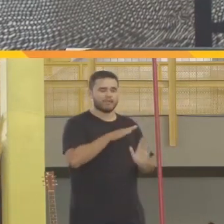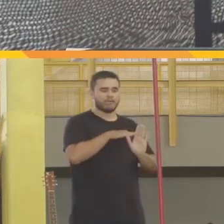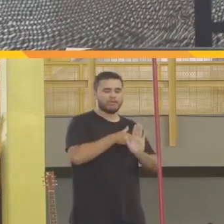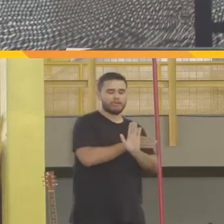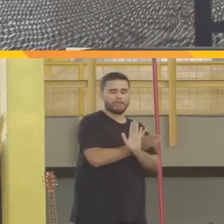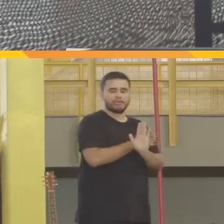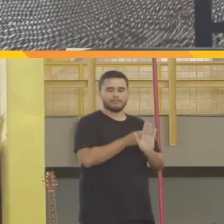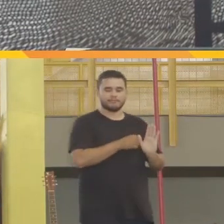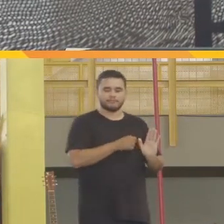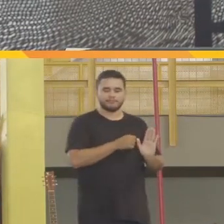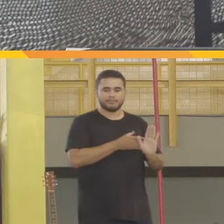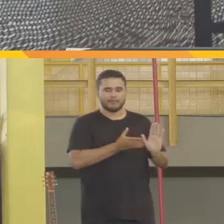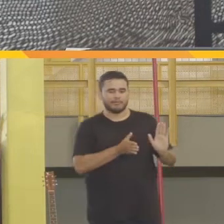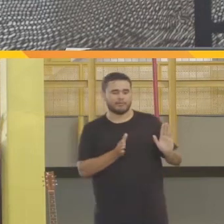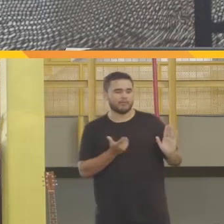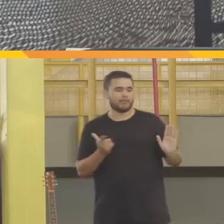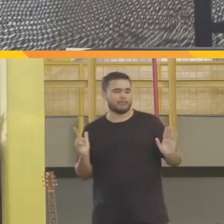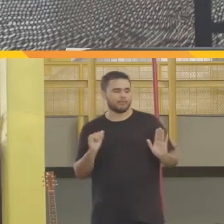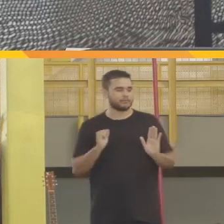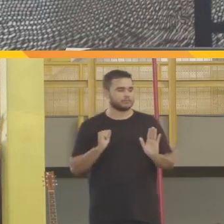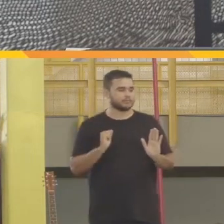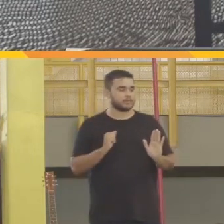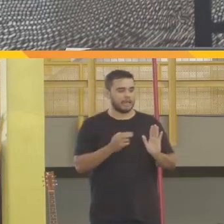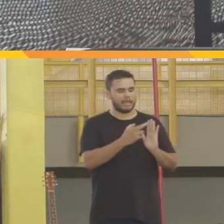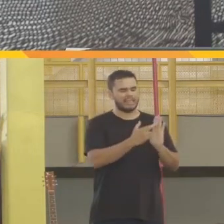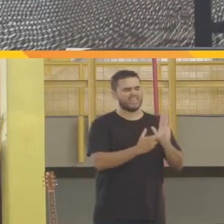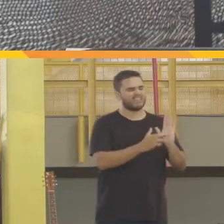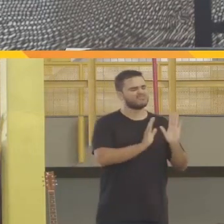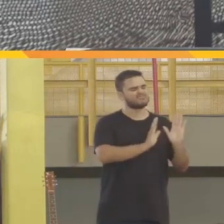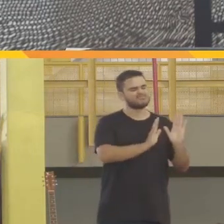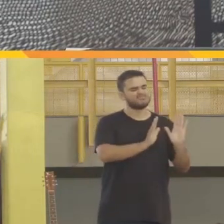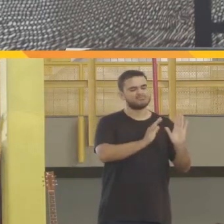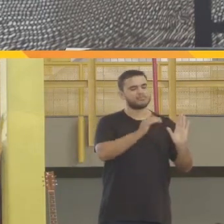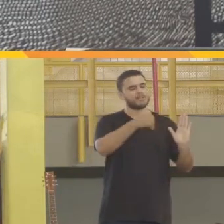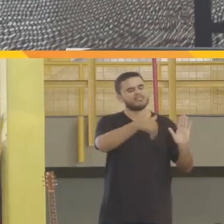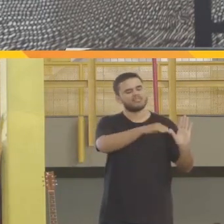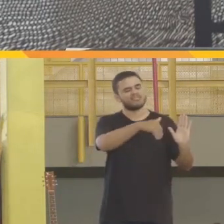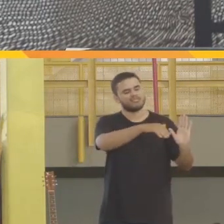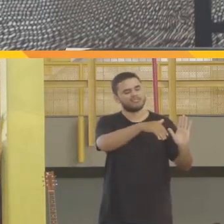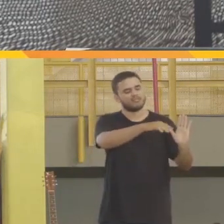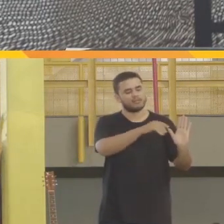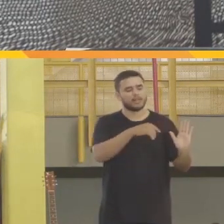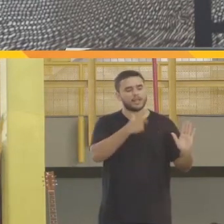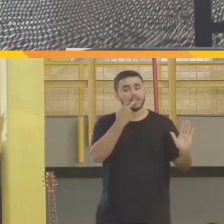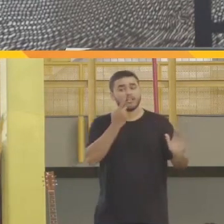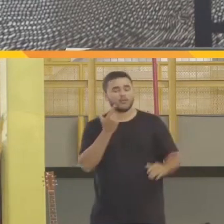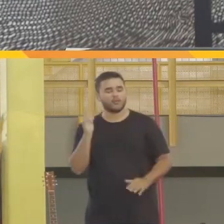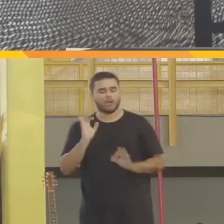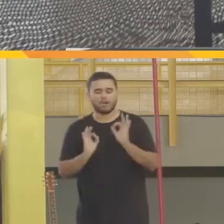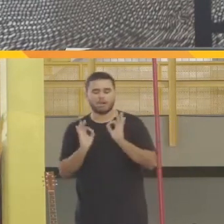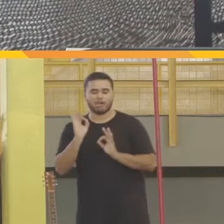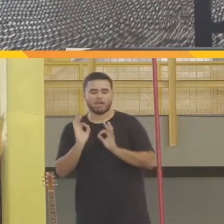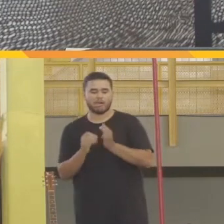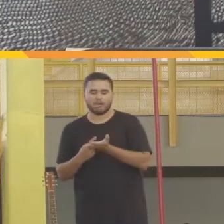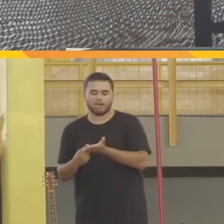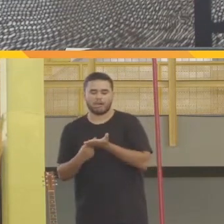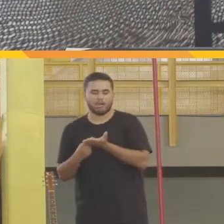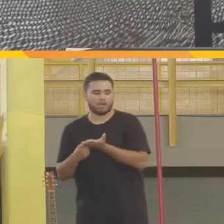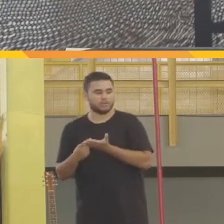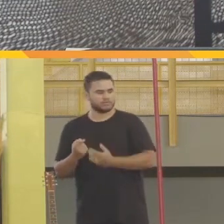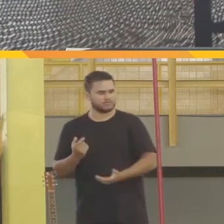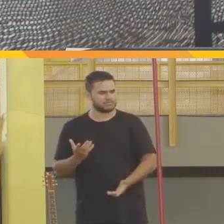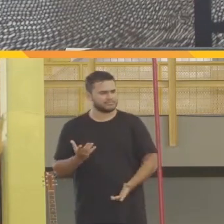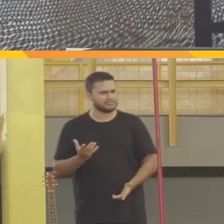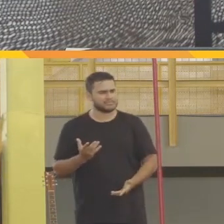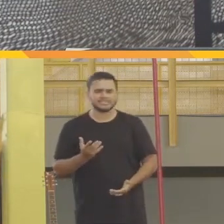nós termos sido uma colônia de exploração. Para começo de história, eu sou um